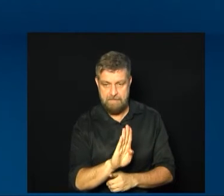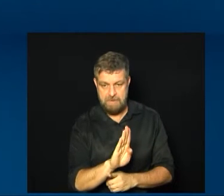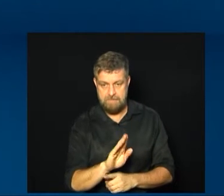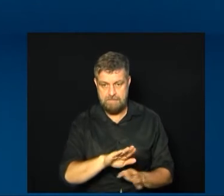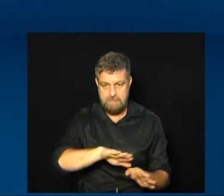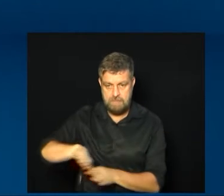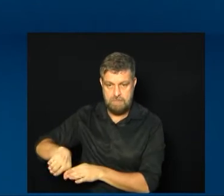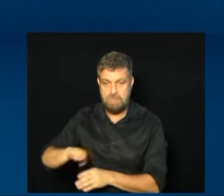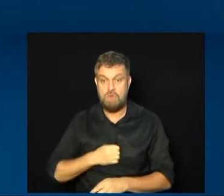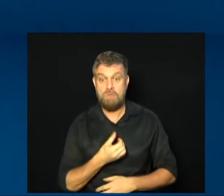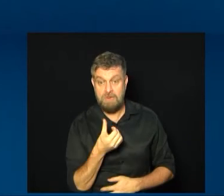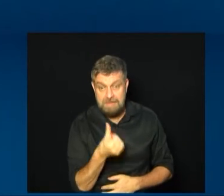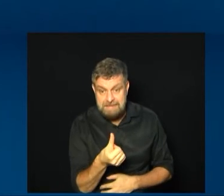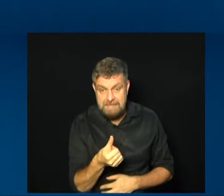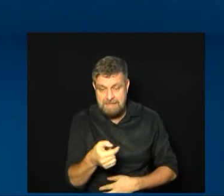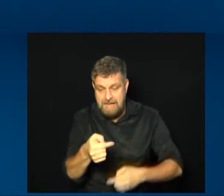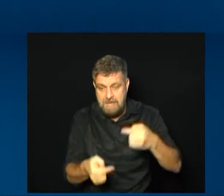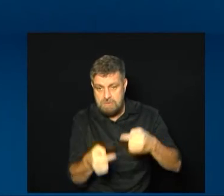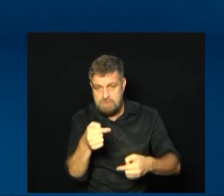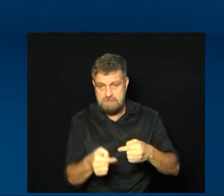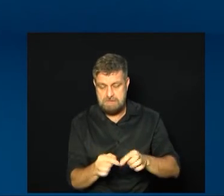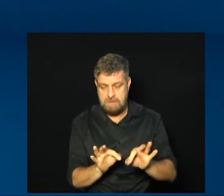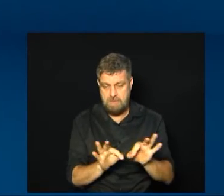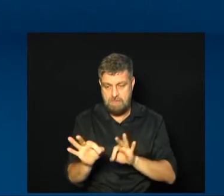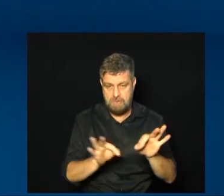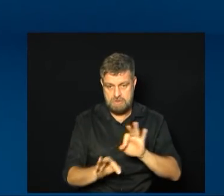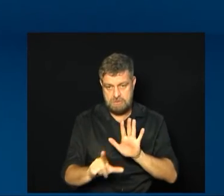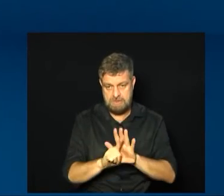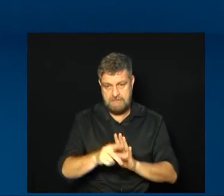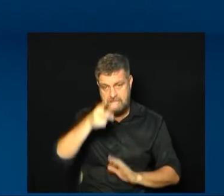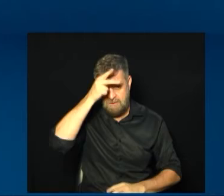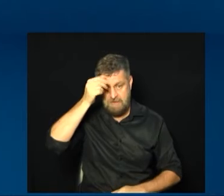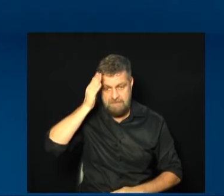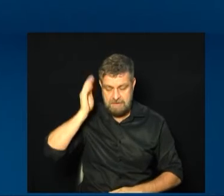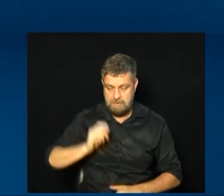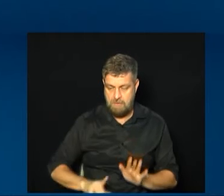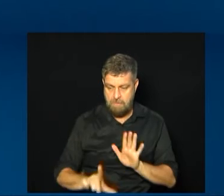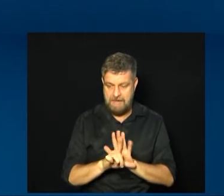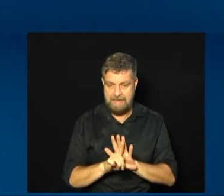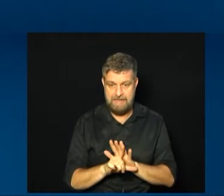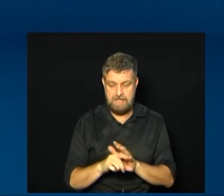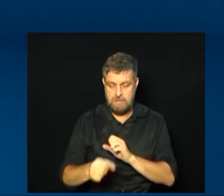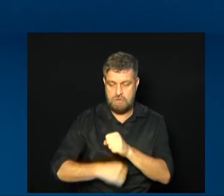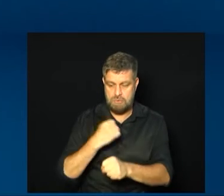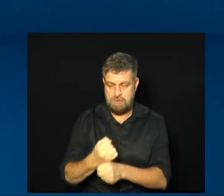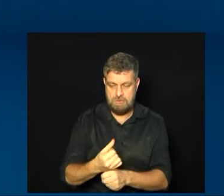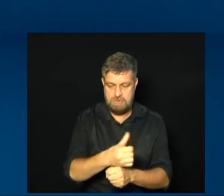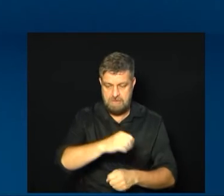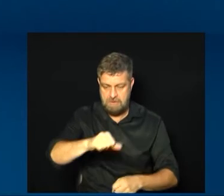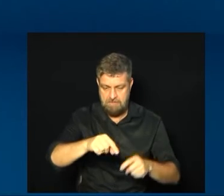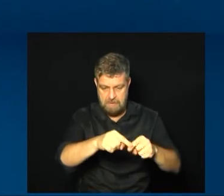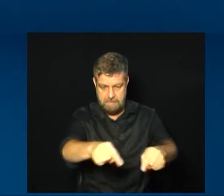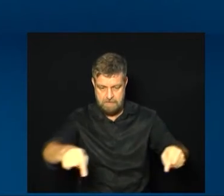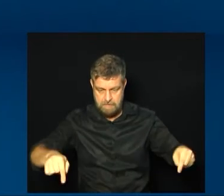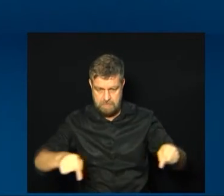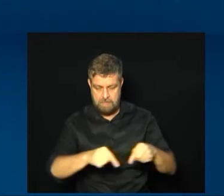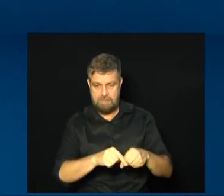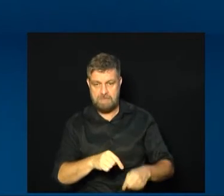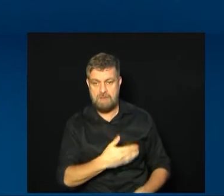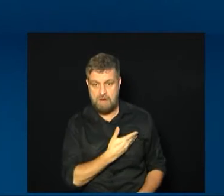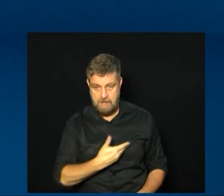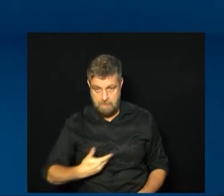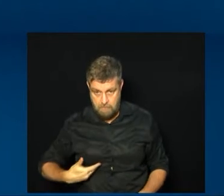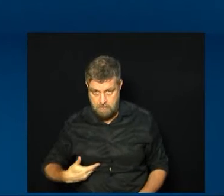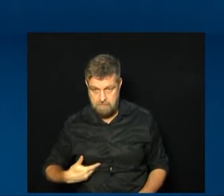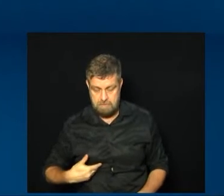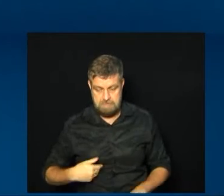a primeira discussão de um projeto de autoria do prefeito que altera uma lei de 2009 que desincorporou da classe de bens públicos de uso